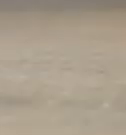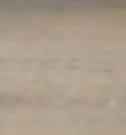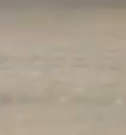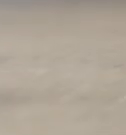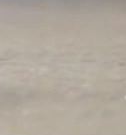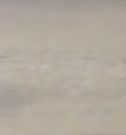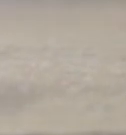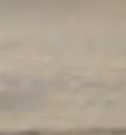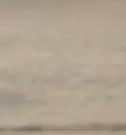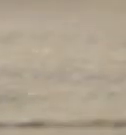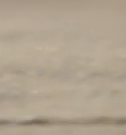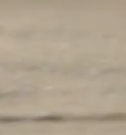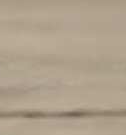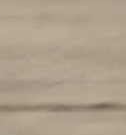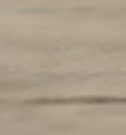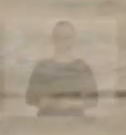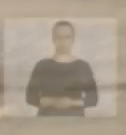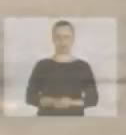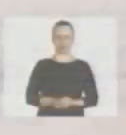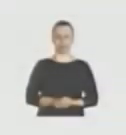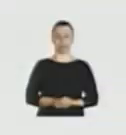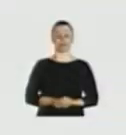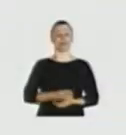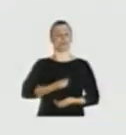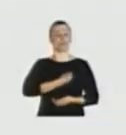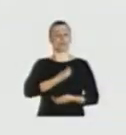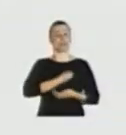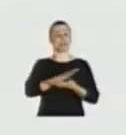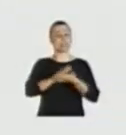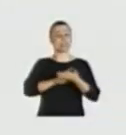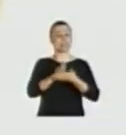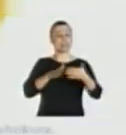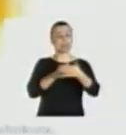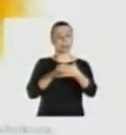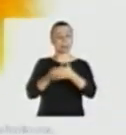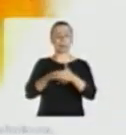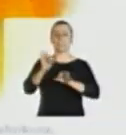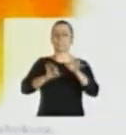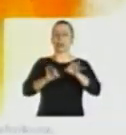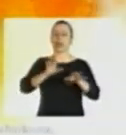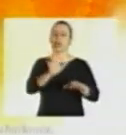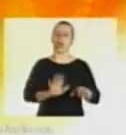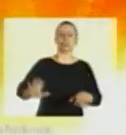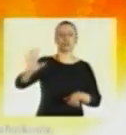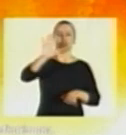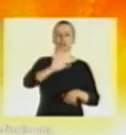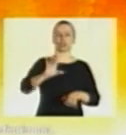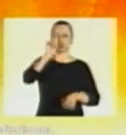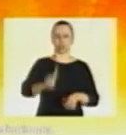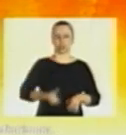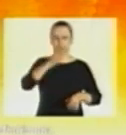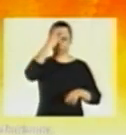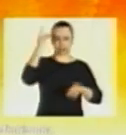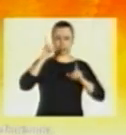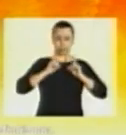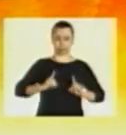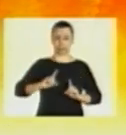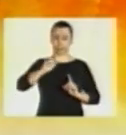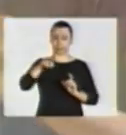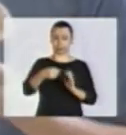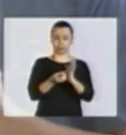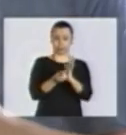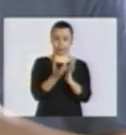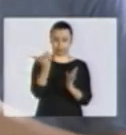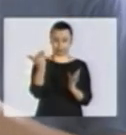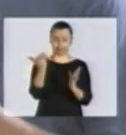conversam ela usa Bengala Branca viver sem limite nacional dos direitos da pessoa com deficiência um